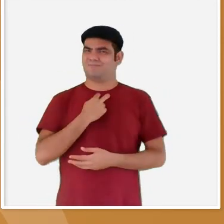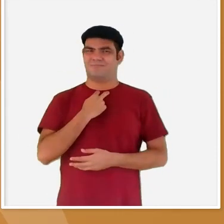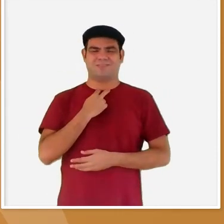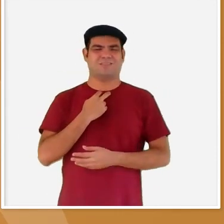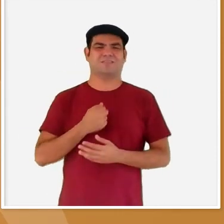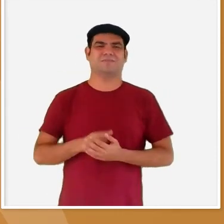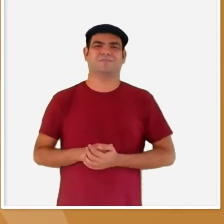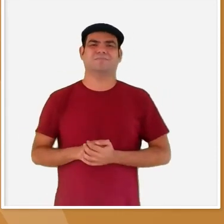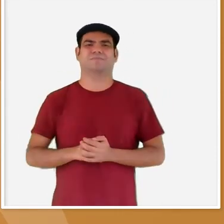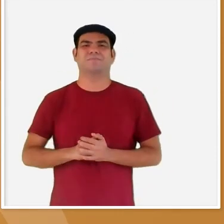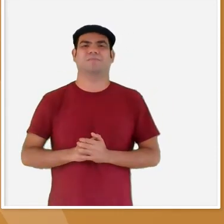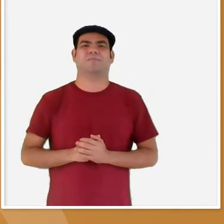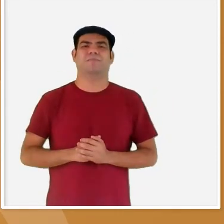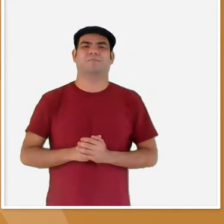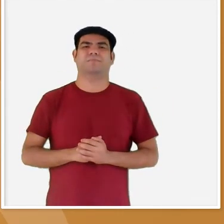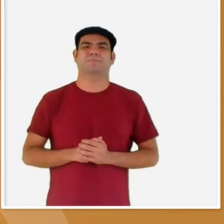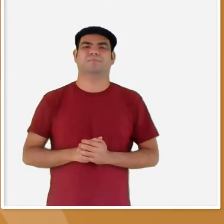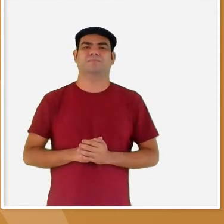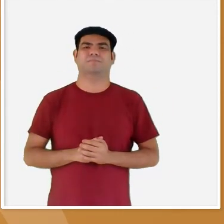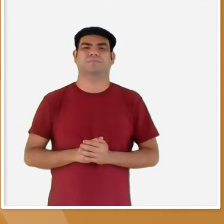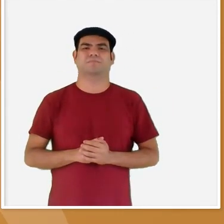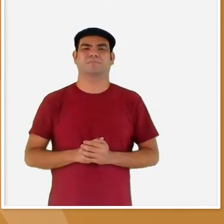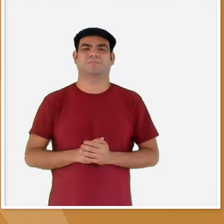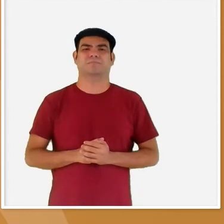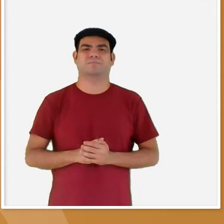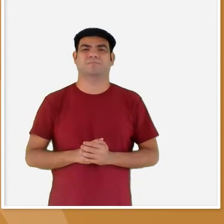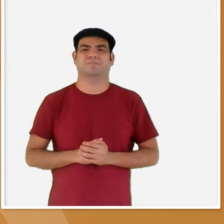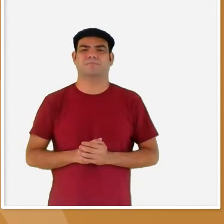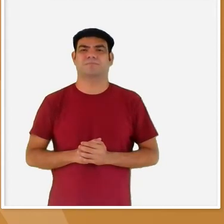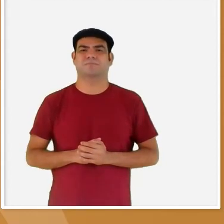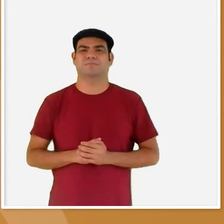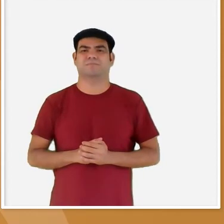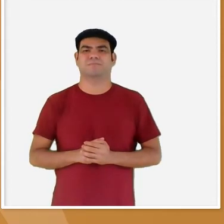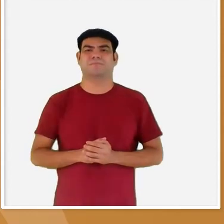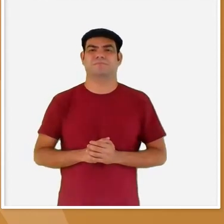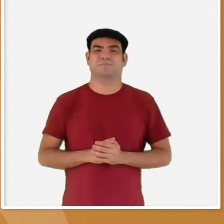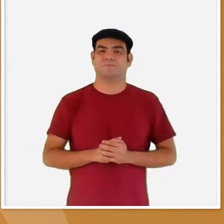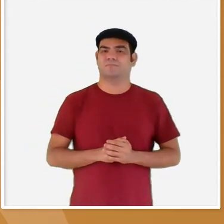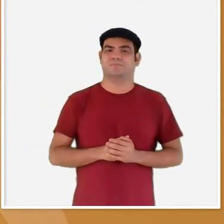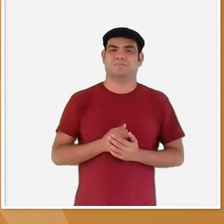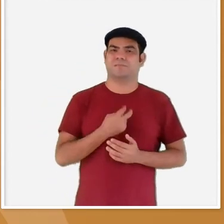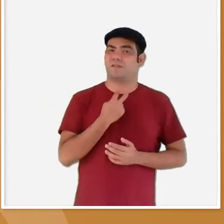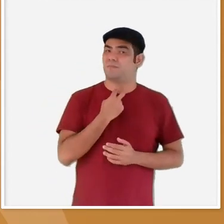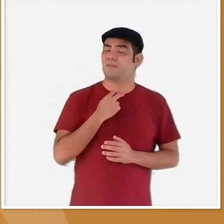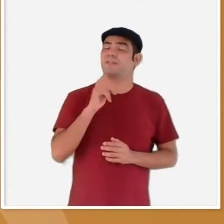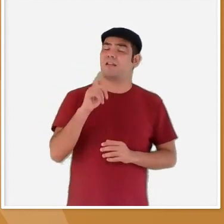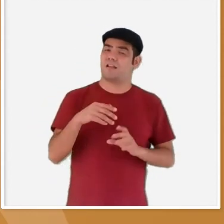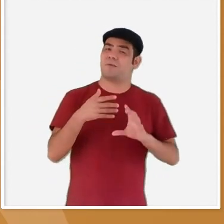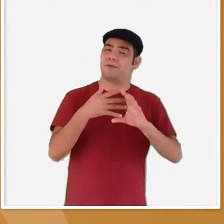México e Canadá, e posso circular livremente. Não, tá? Isso é uma principal característica dos